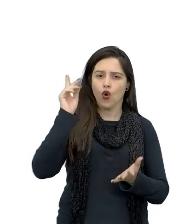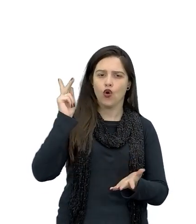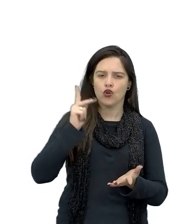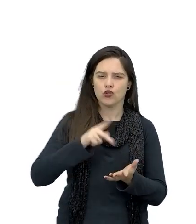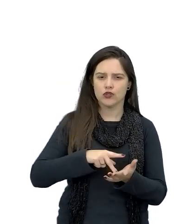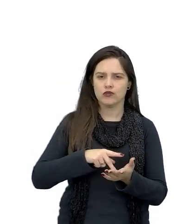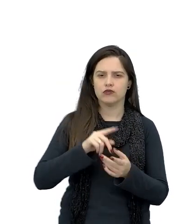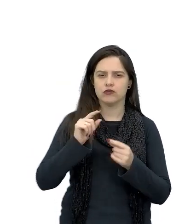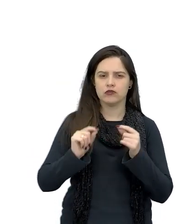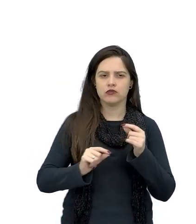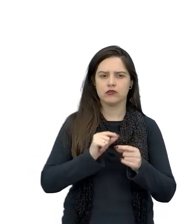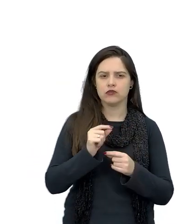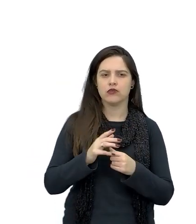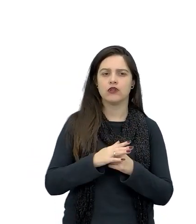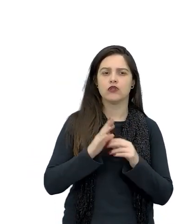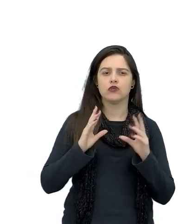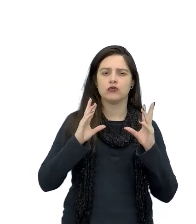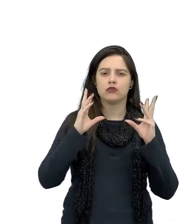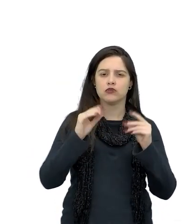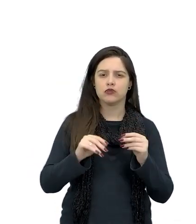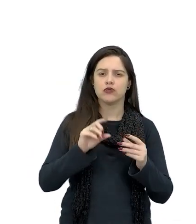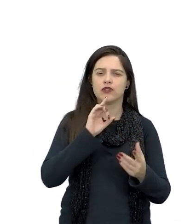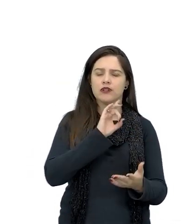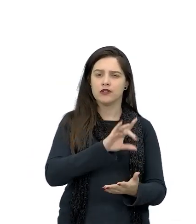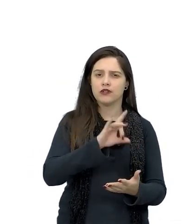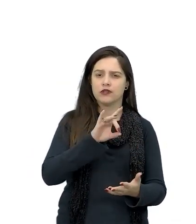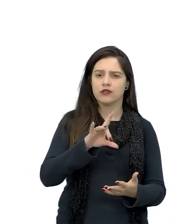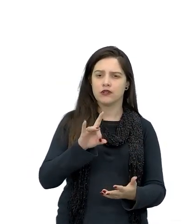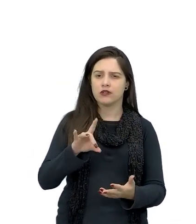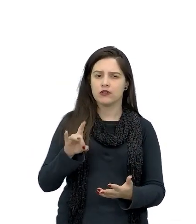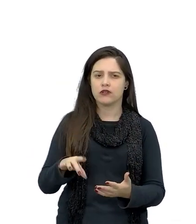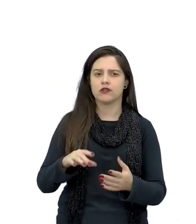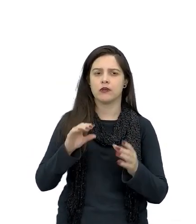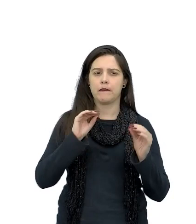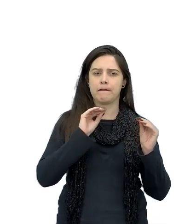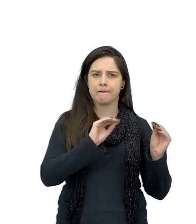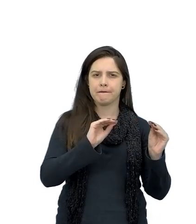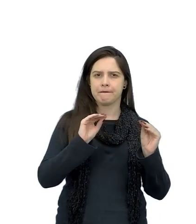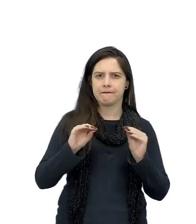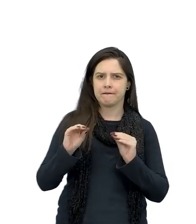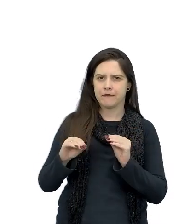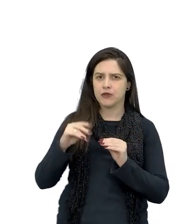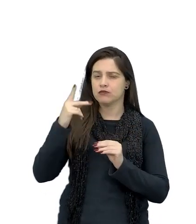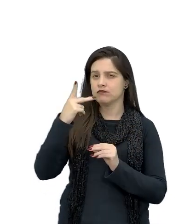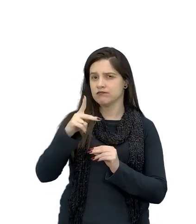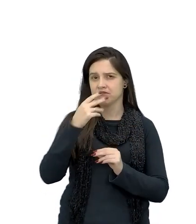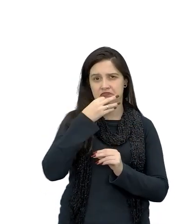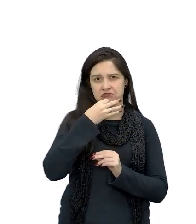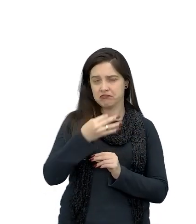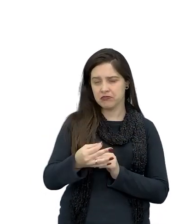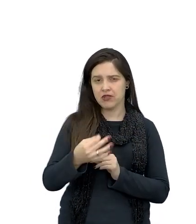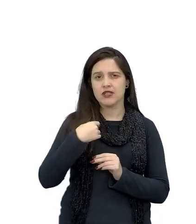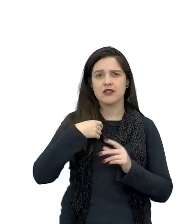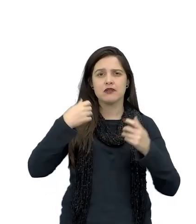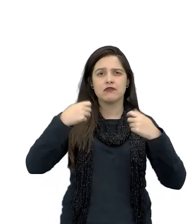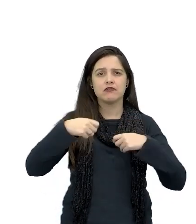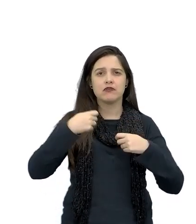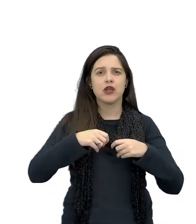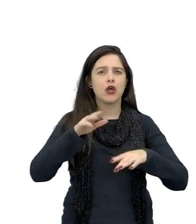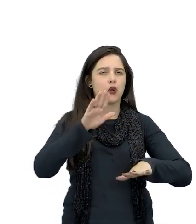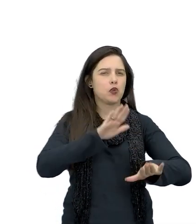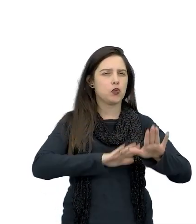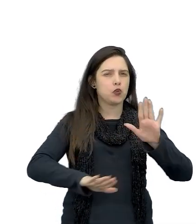o mesmo. Contudo, cada um produziu com suas palavras a sua versão. Temos que tomar, gente,